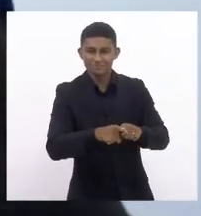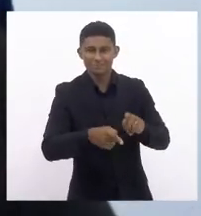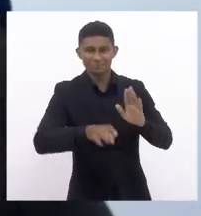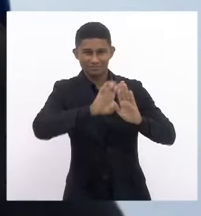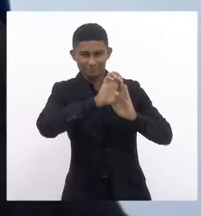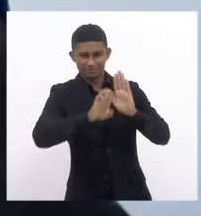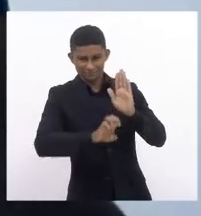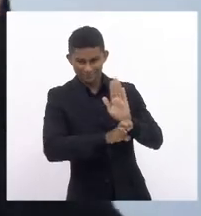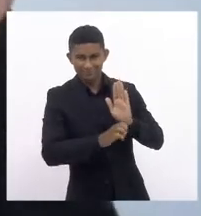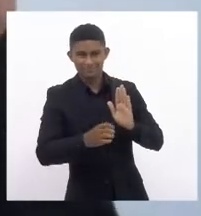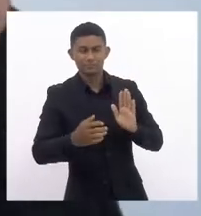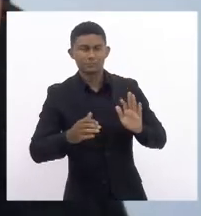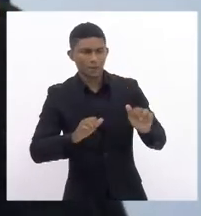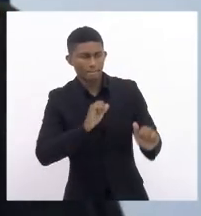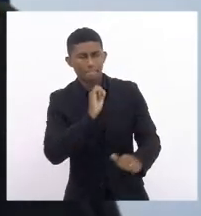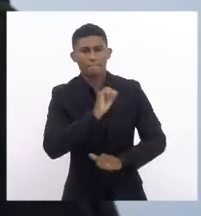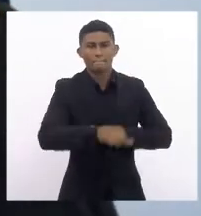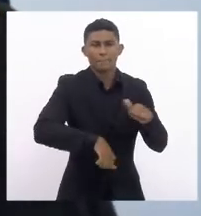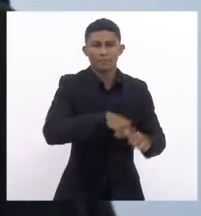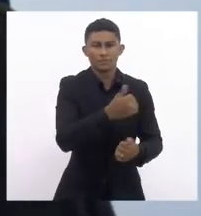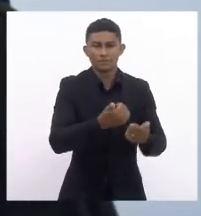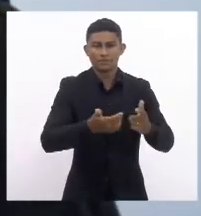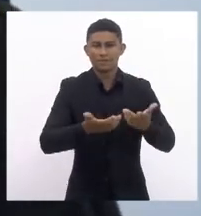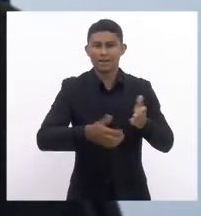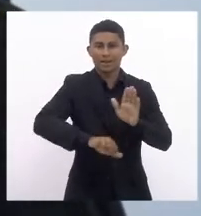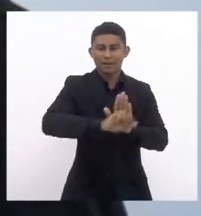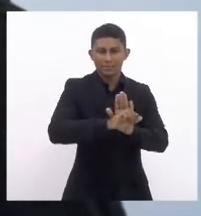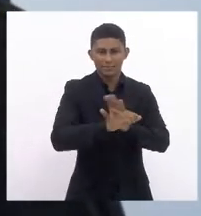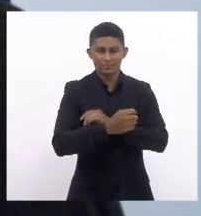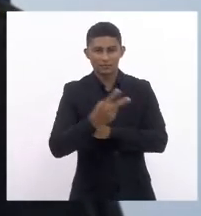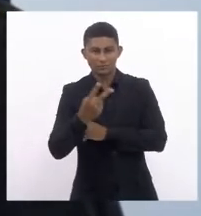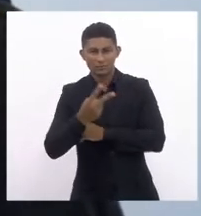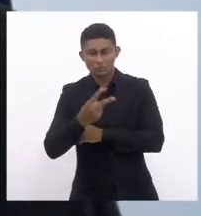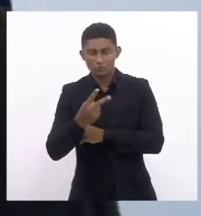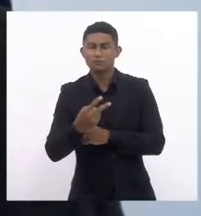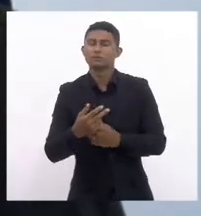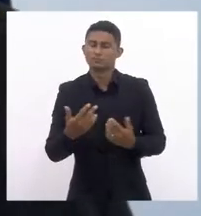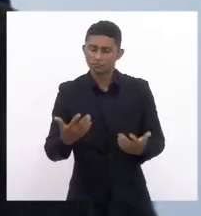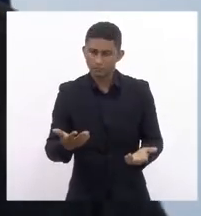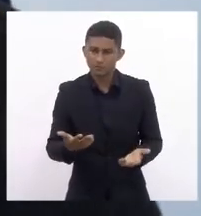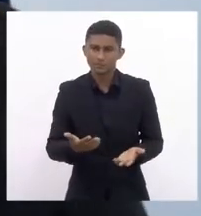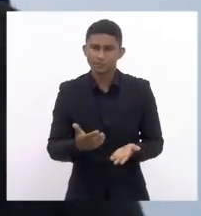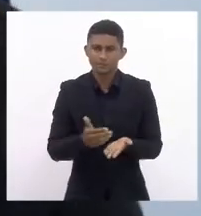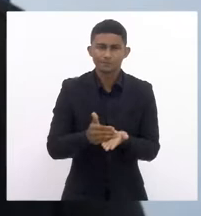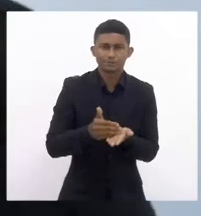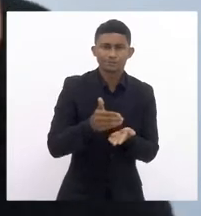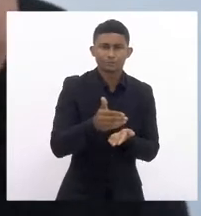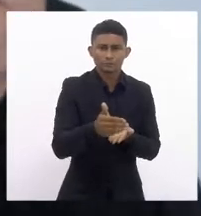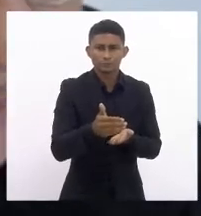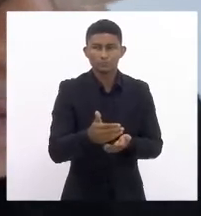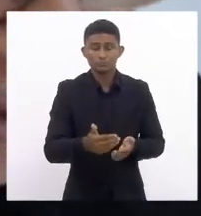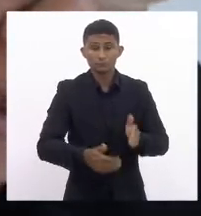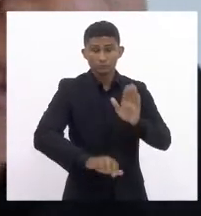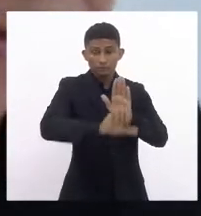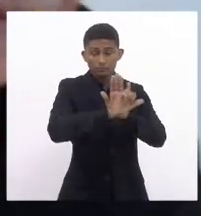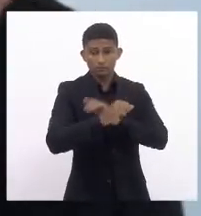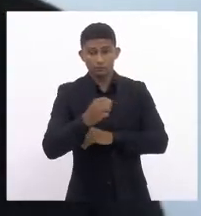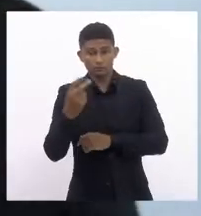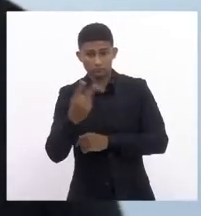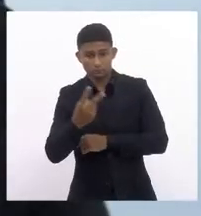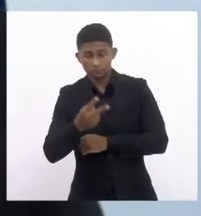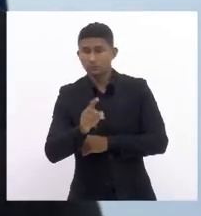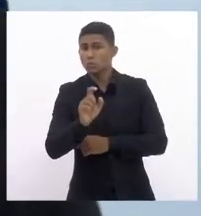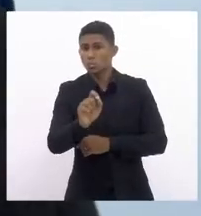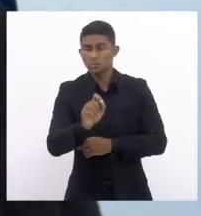modificativa, modifica-se o artigo 2º do projeto, que passa a vigorar. Artigo 2º. Nos casos